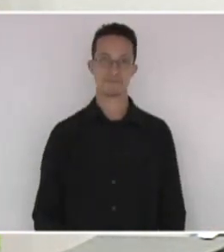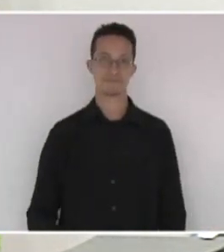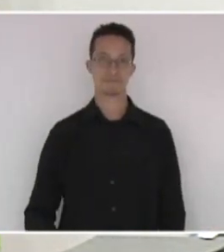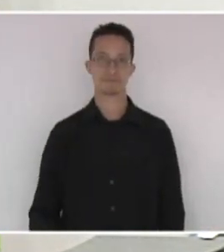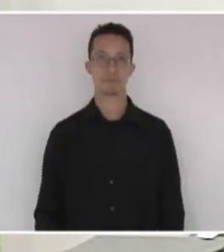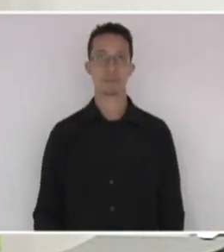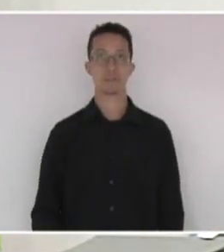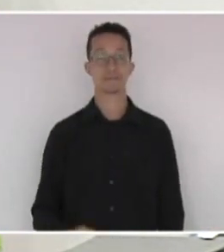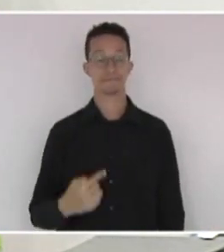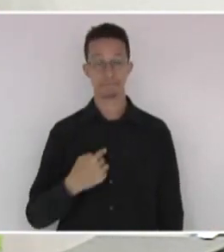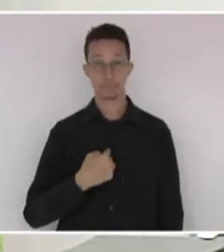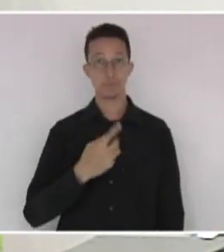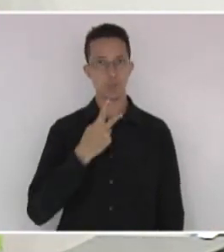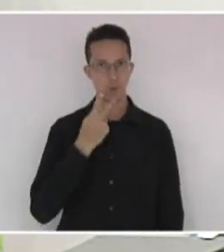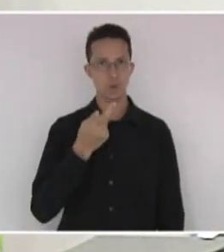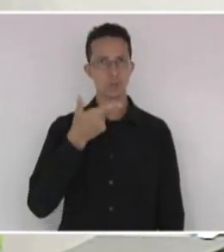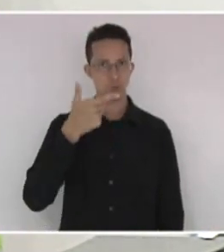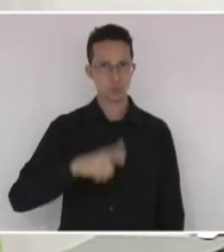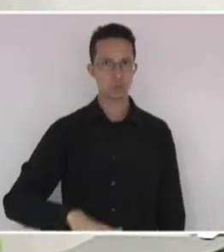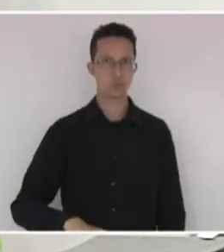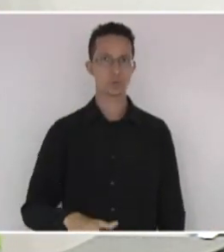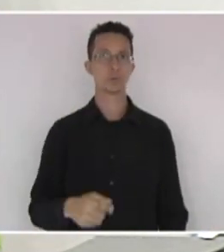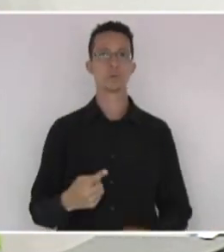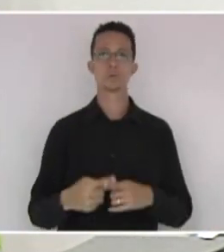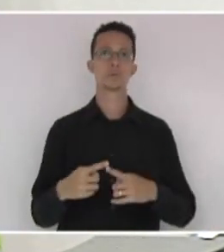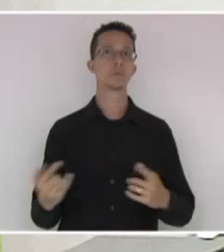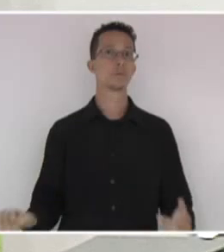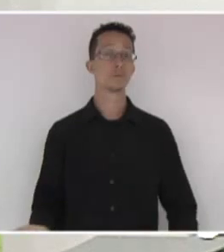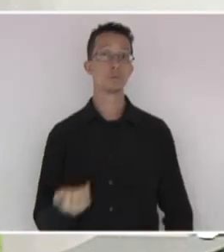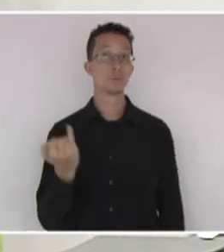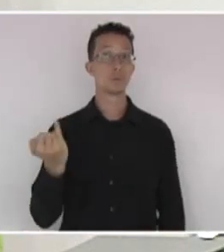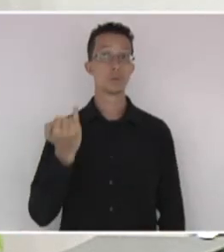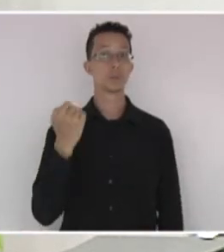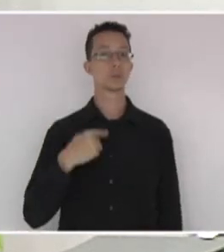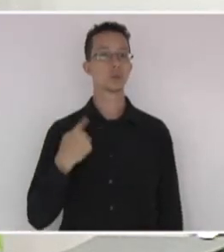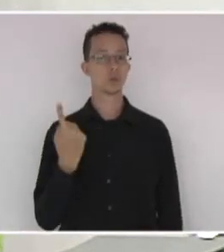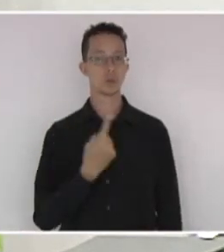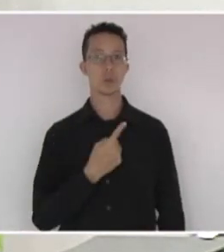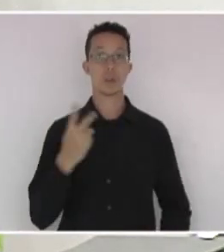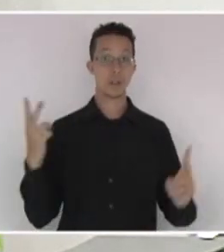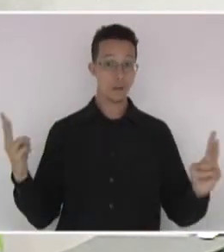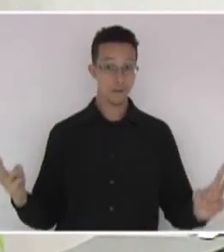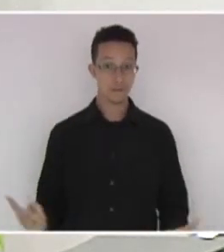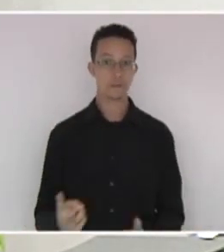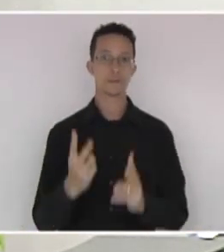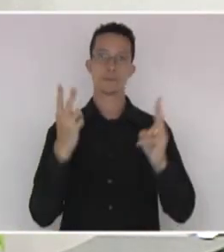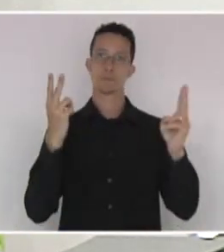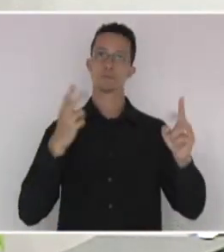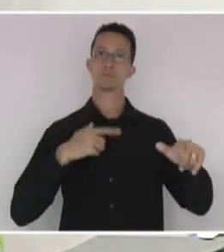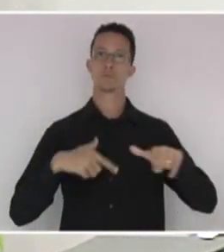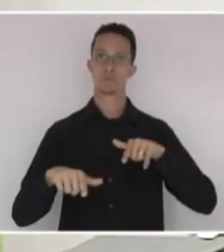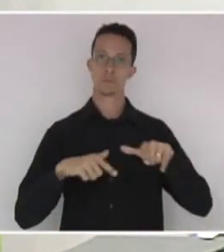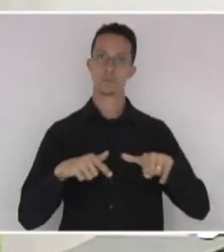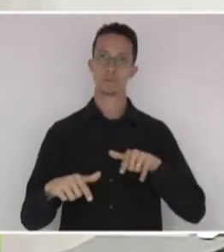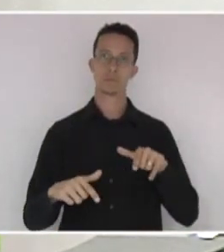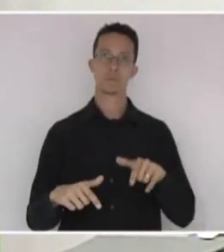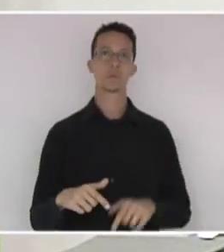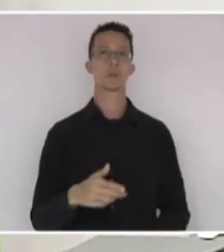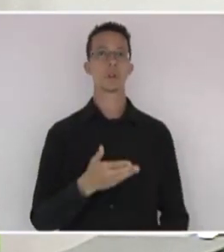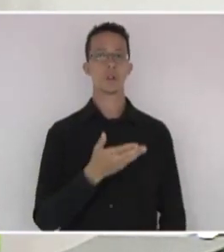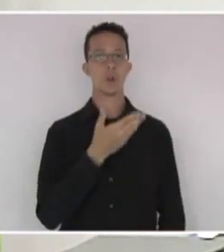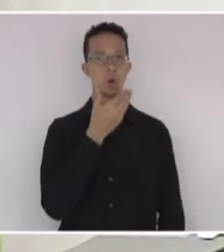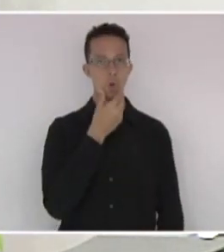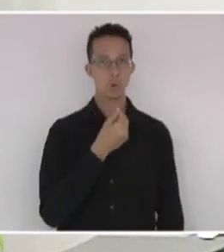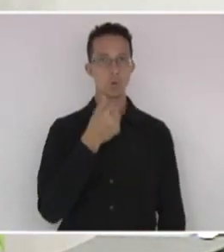insistir, senhor presidente, na importância de nós valorizarmos o trabalho dos homens e das mulheres